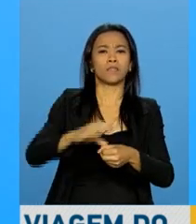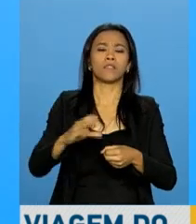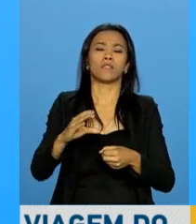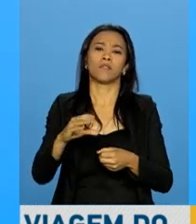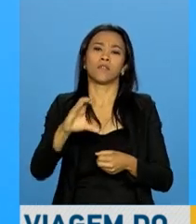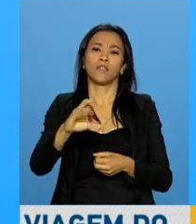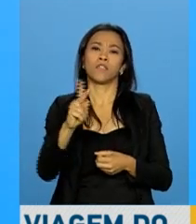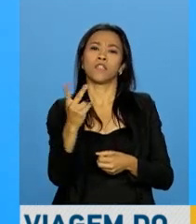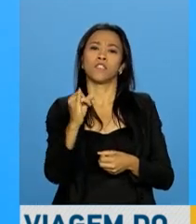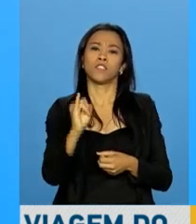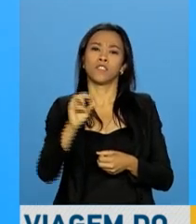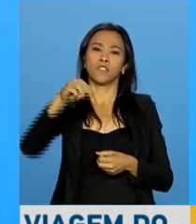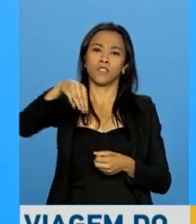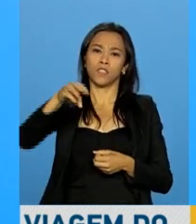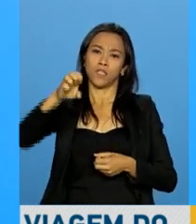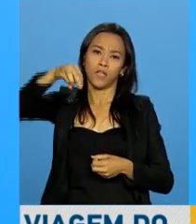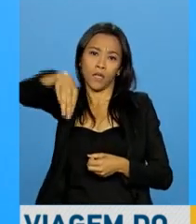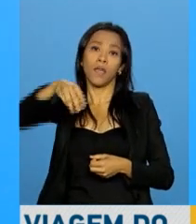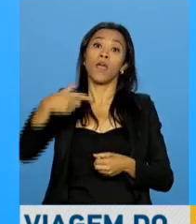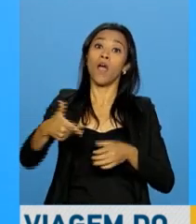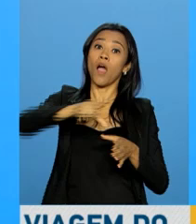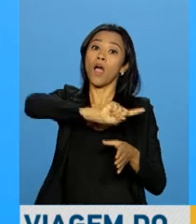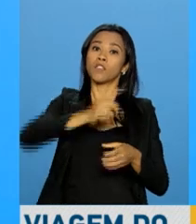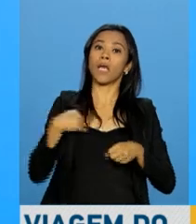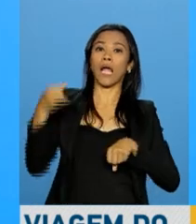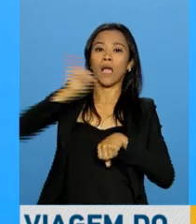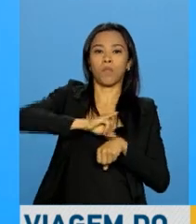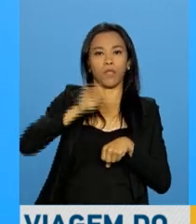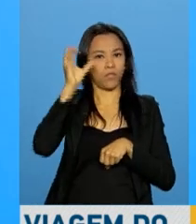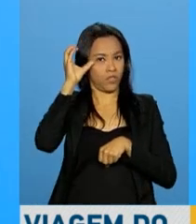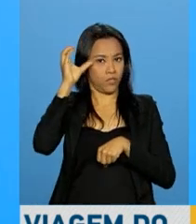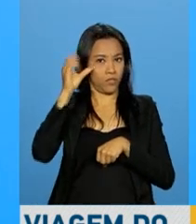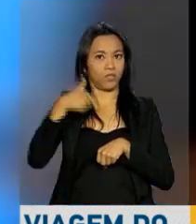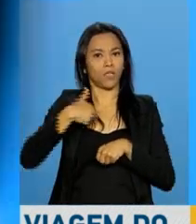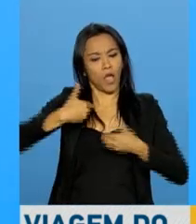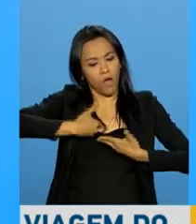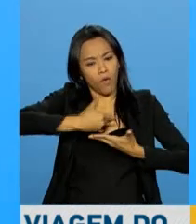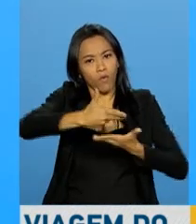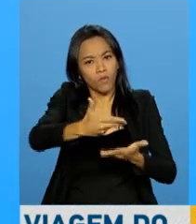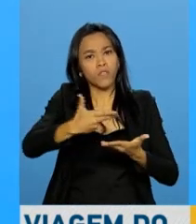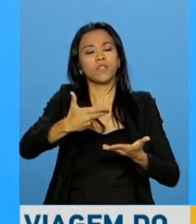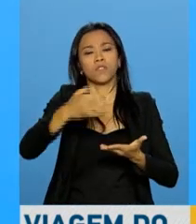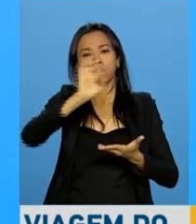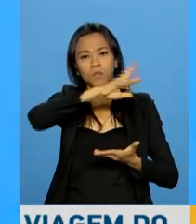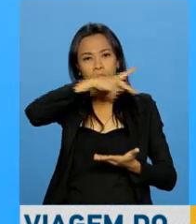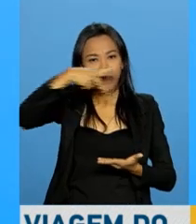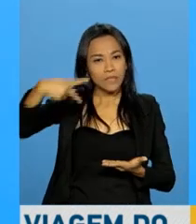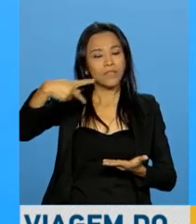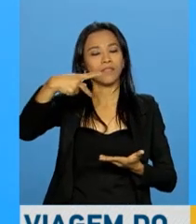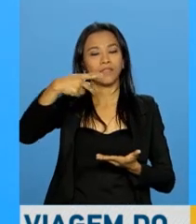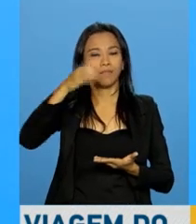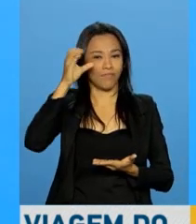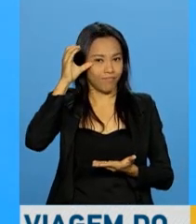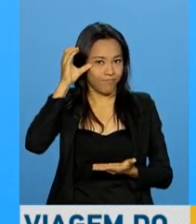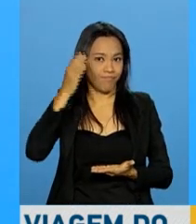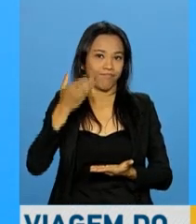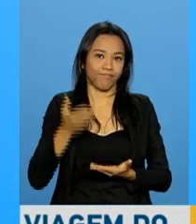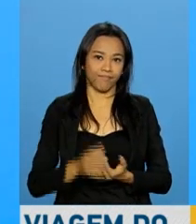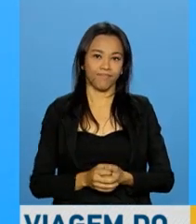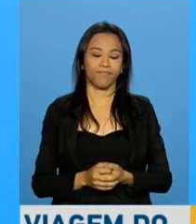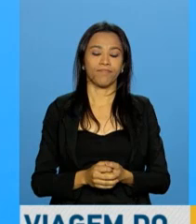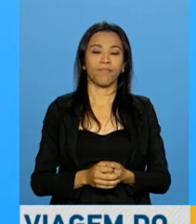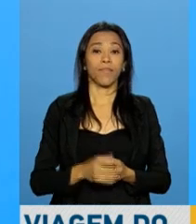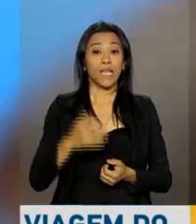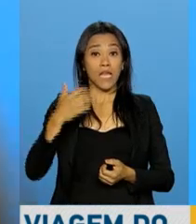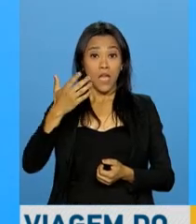Pequim para visita de Estado, a convite do presidente Xi Jinping. Em